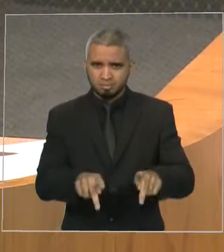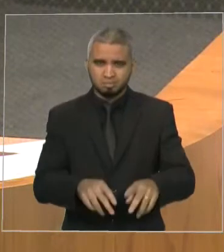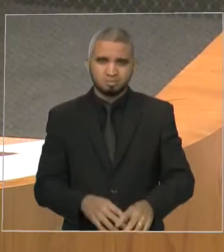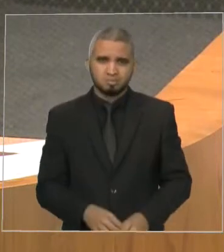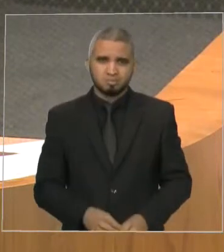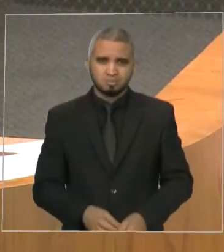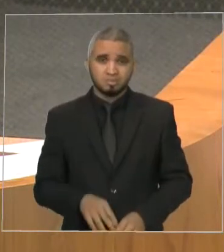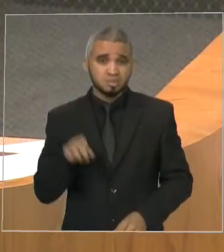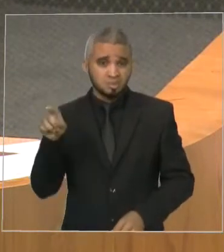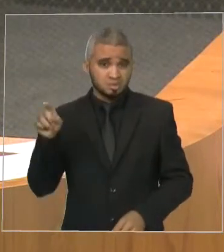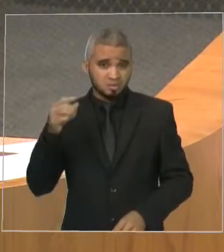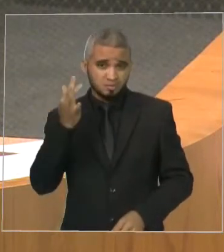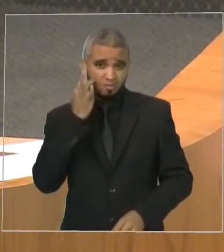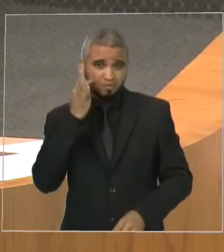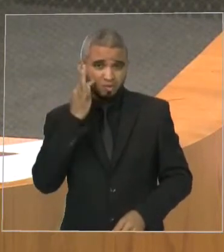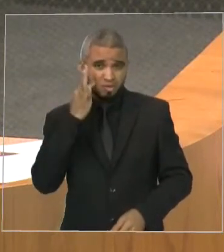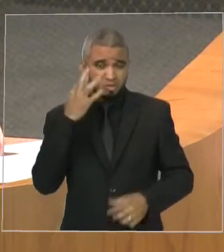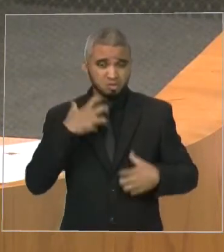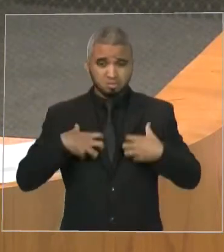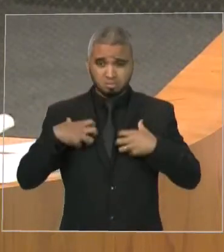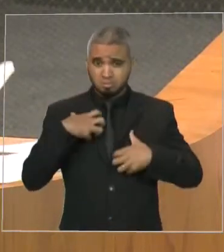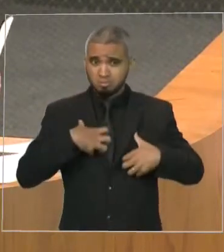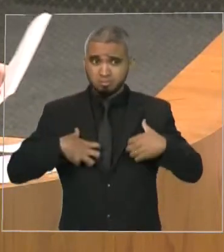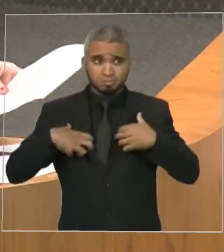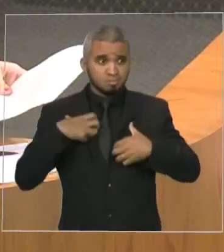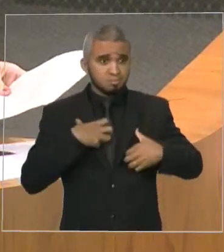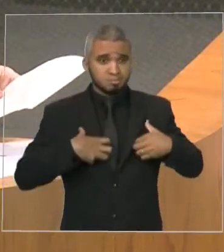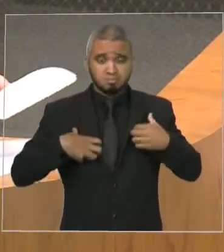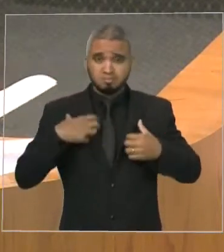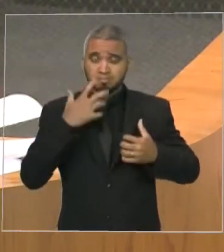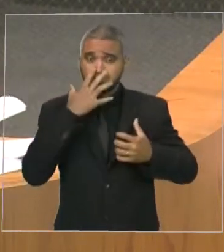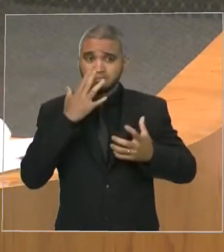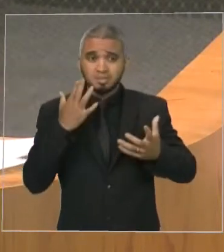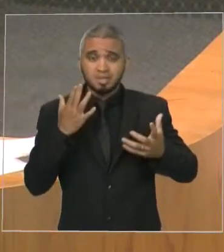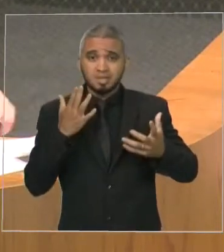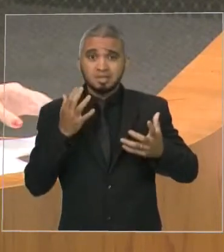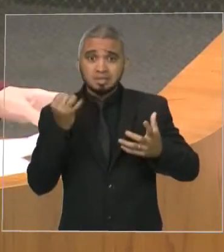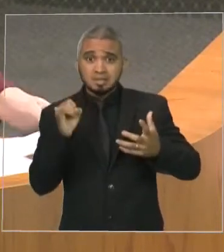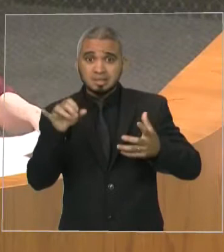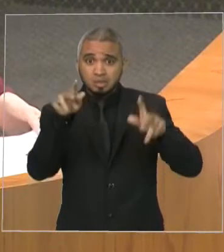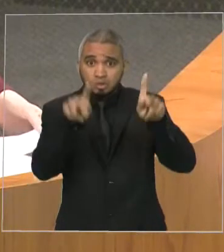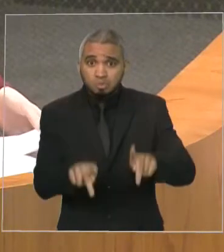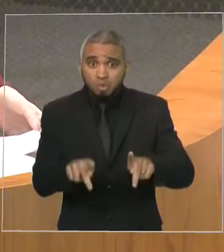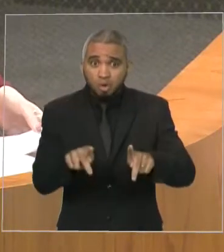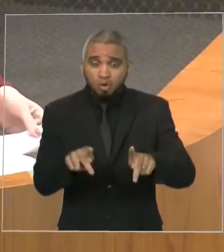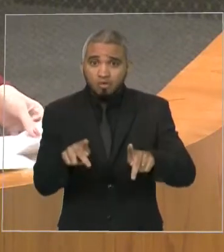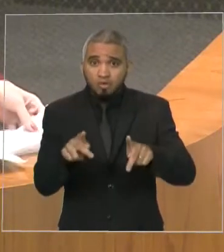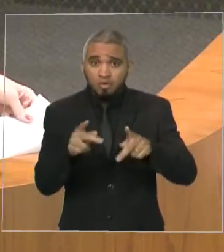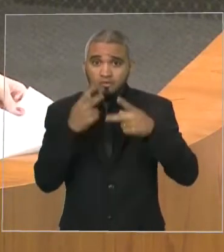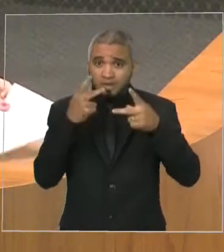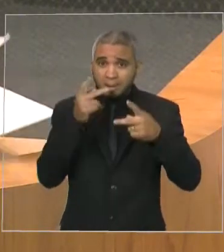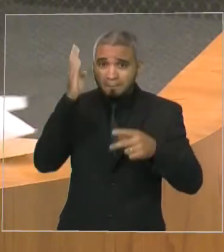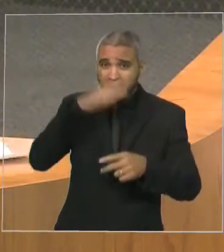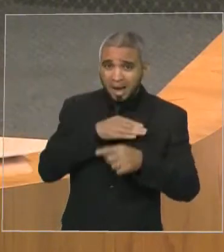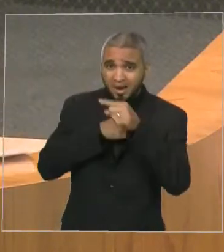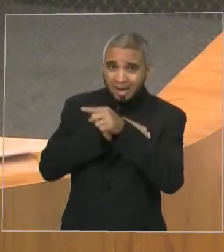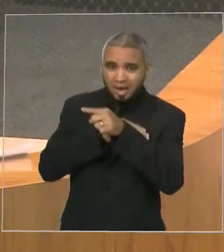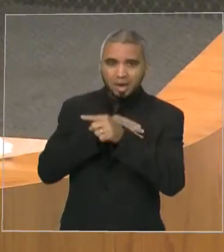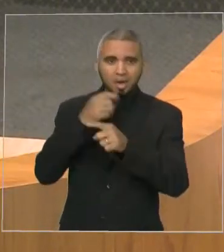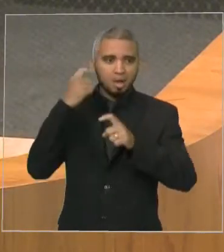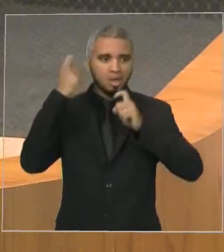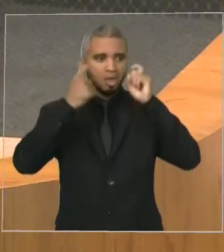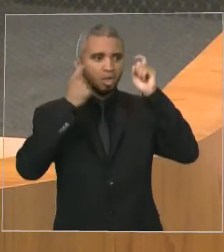Ele é desesperado quando se trata da opinião pública. E só